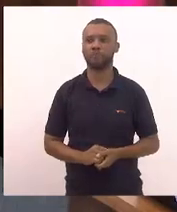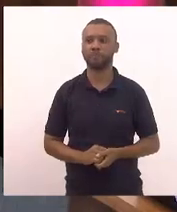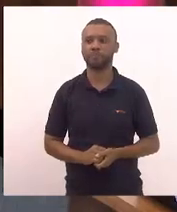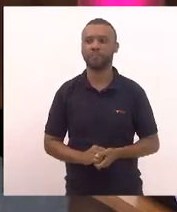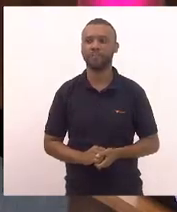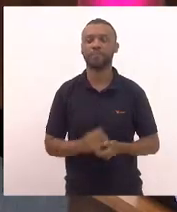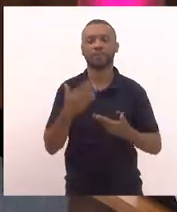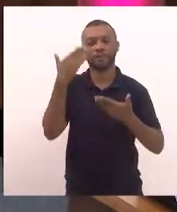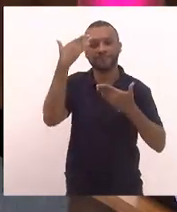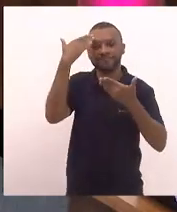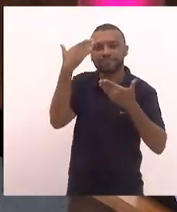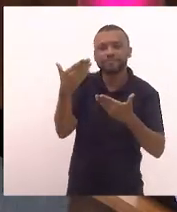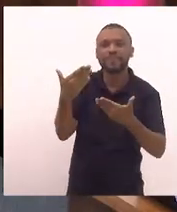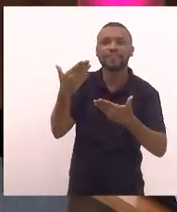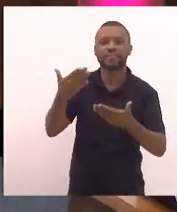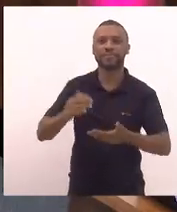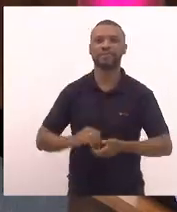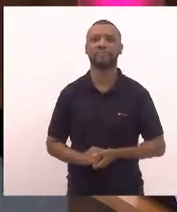Obrigada.